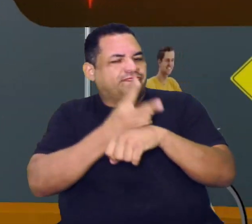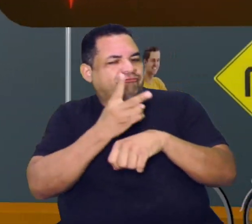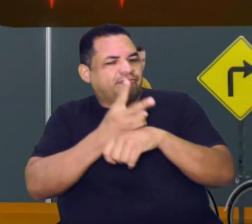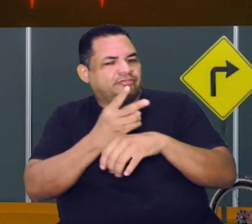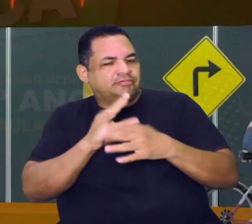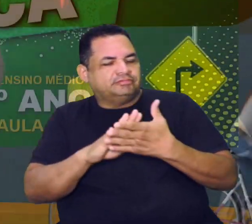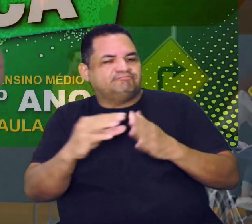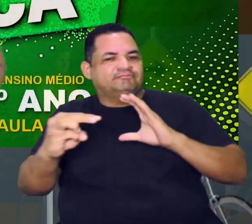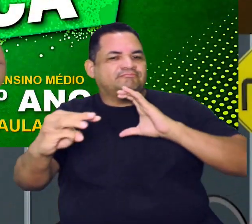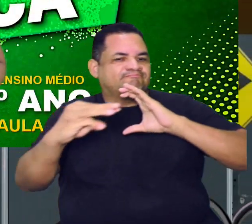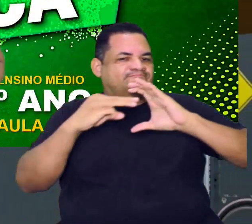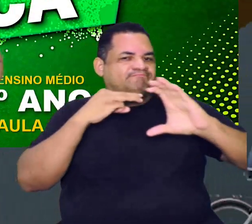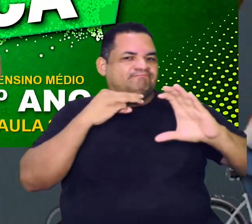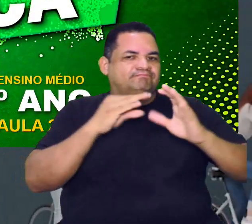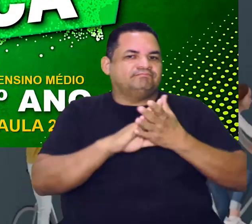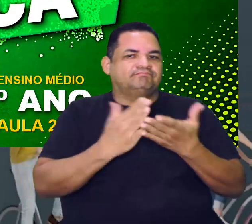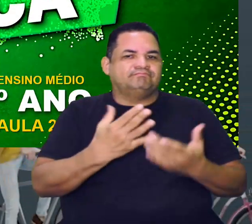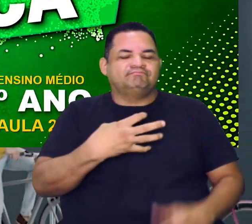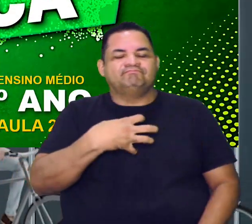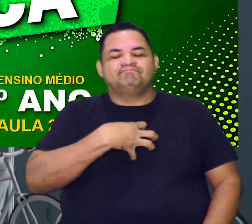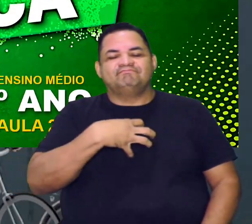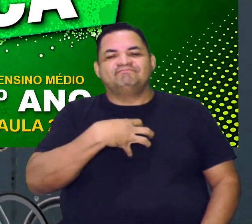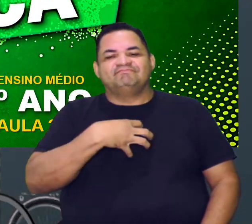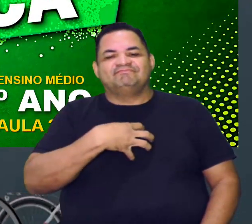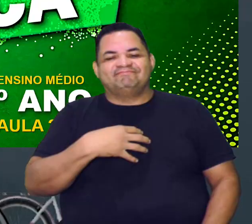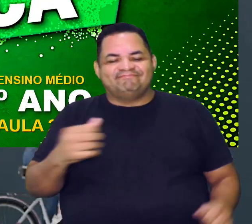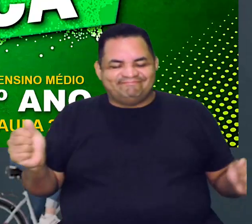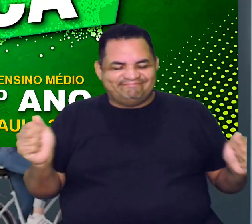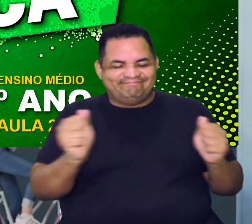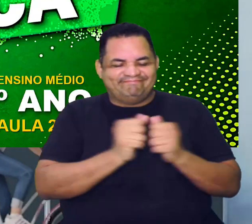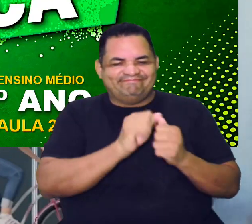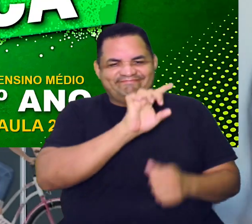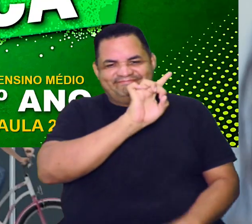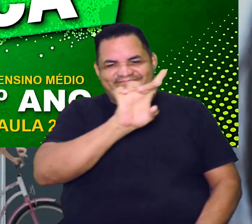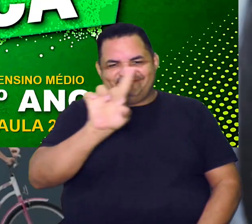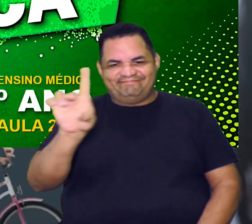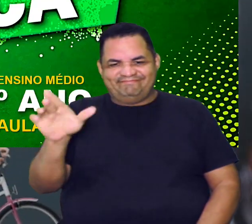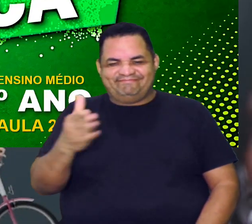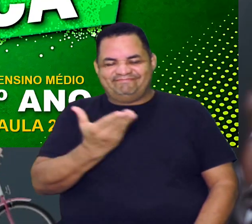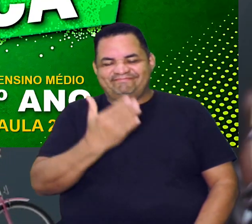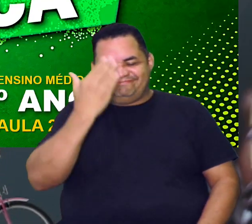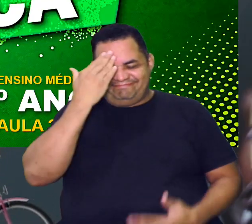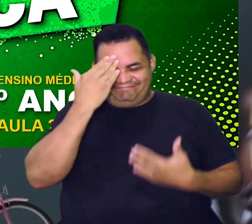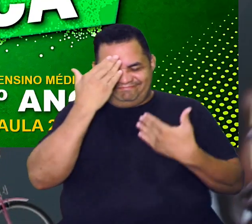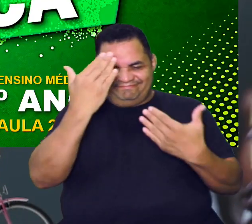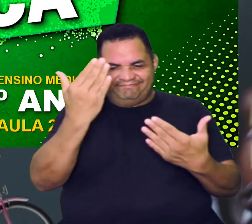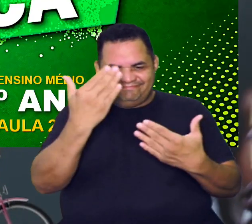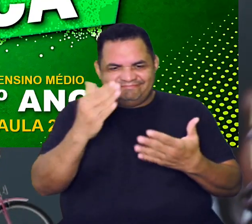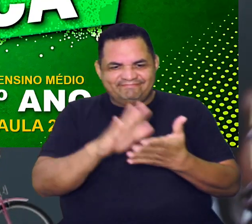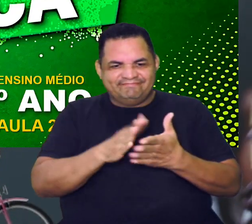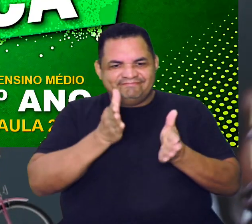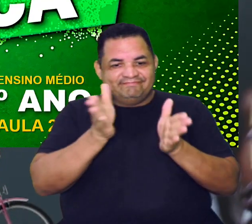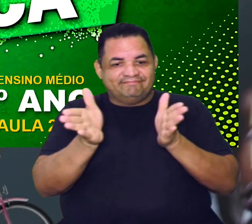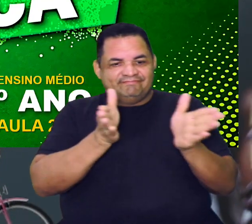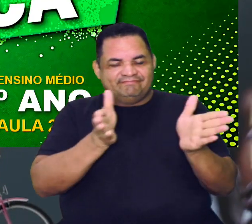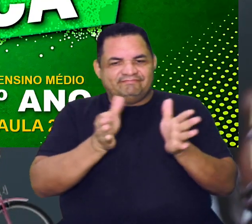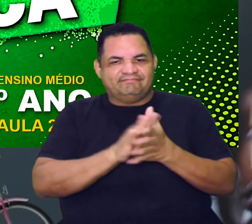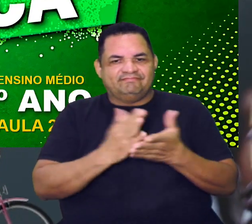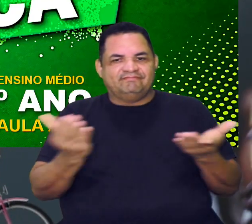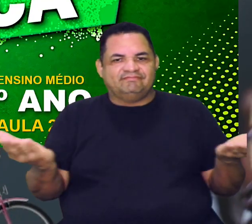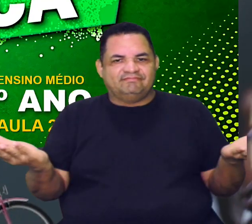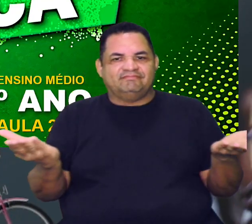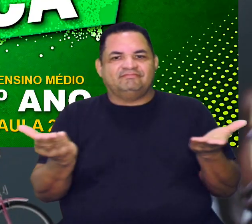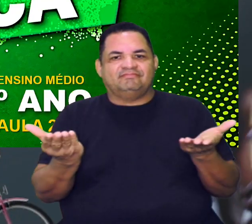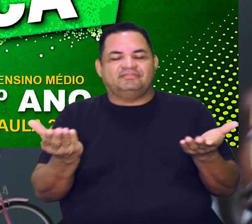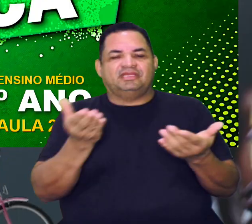o professor me encaminha para que eu me sinta mais pertinho de cada um de vocês. Muito obrigada pela participação e por vocês estarem